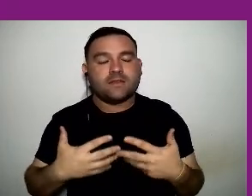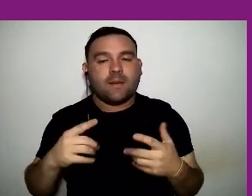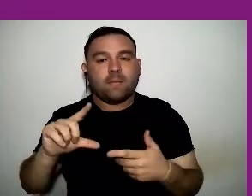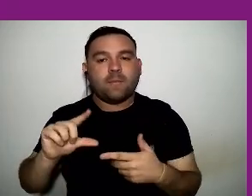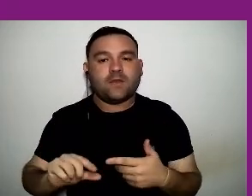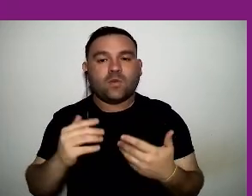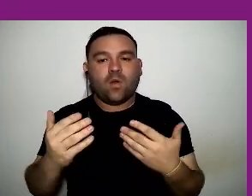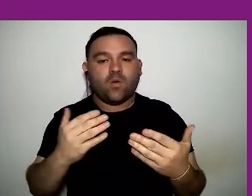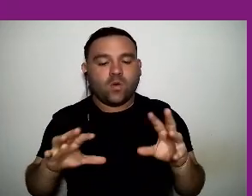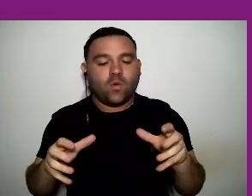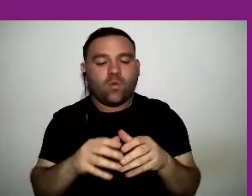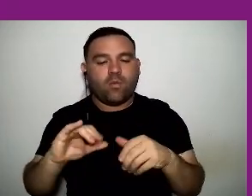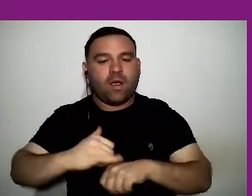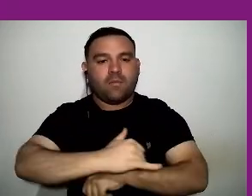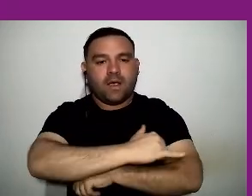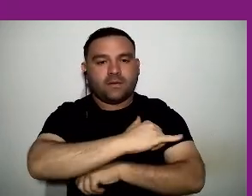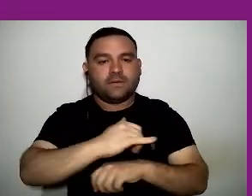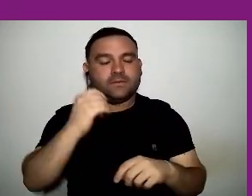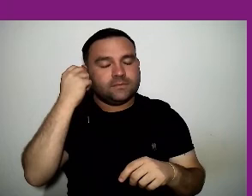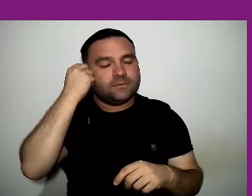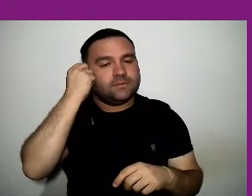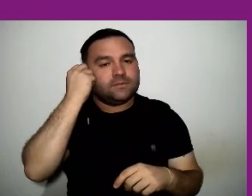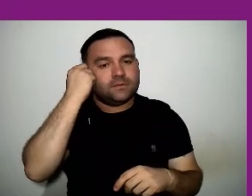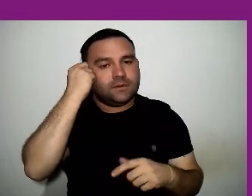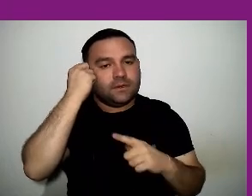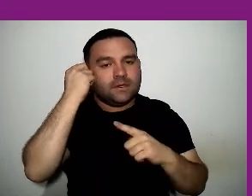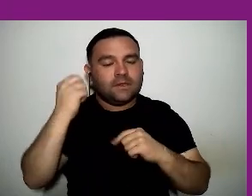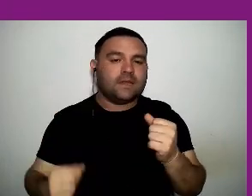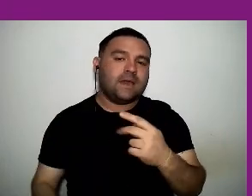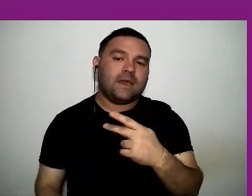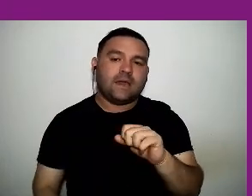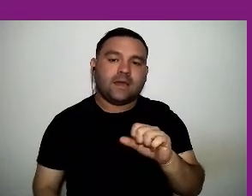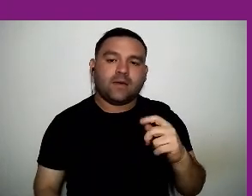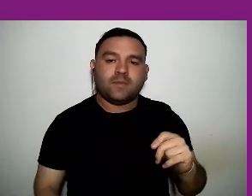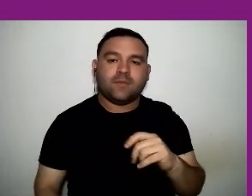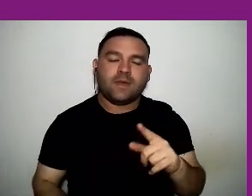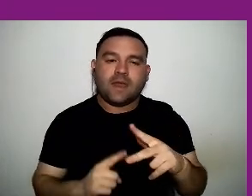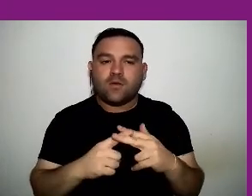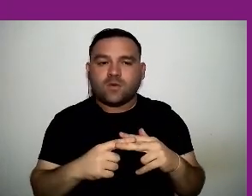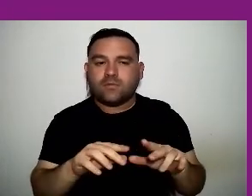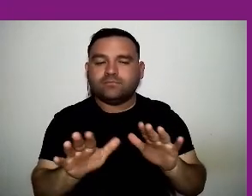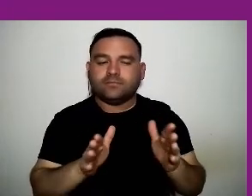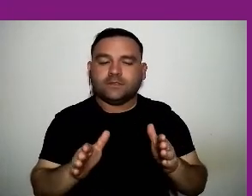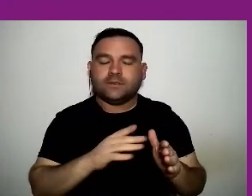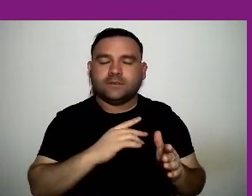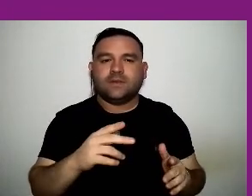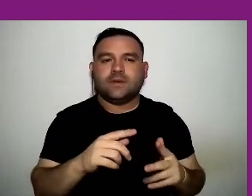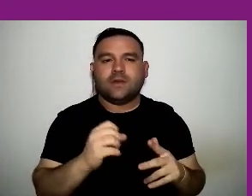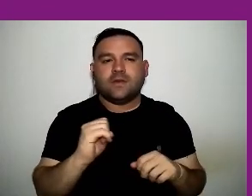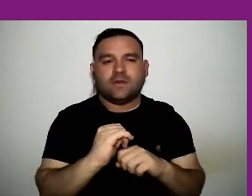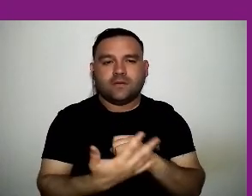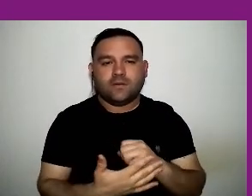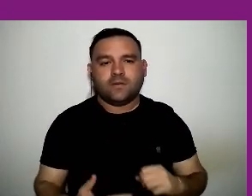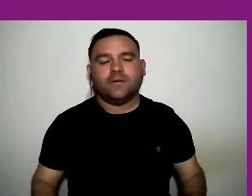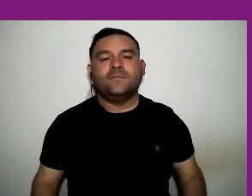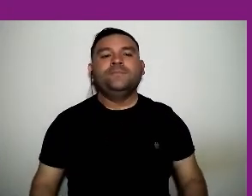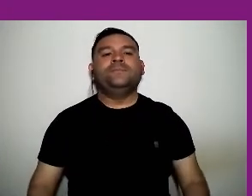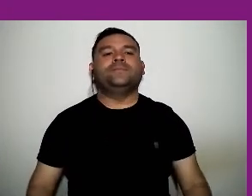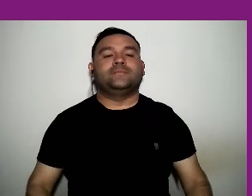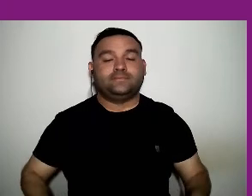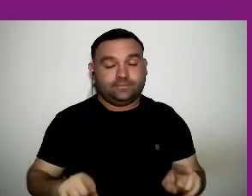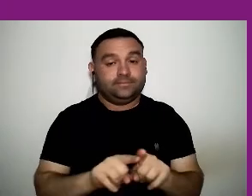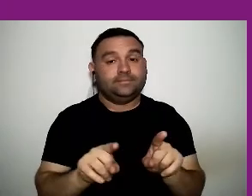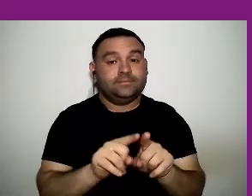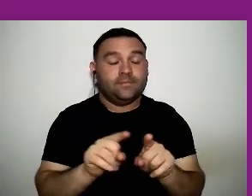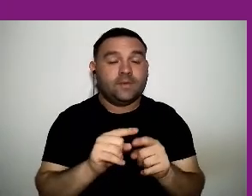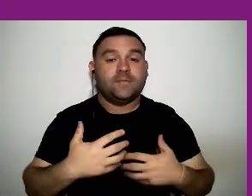nesse grupo de pacientes obesos que tiveram a PIP ajustada durante a COVID. Bom, e em relação à